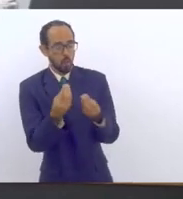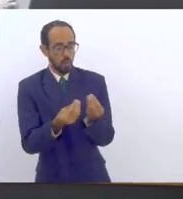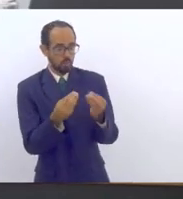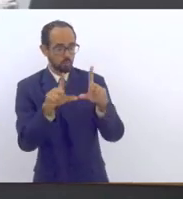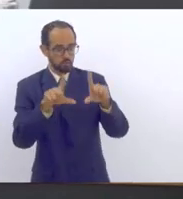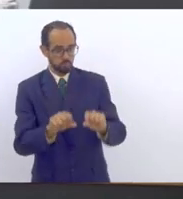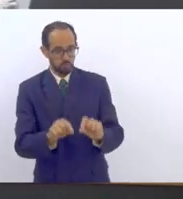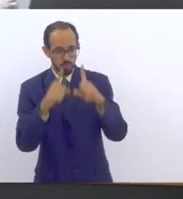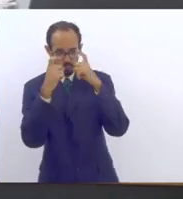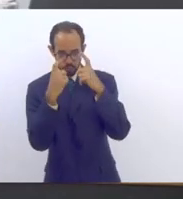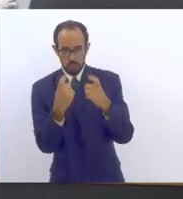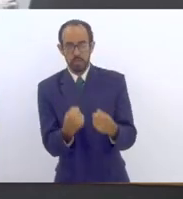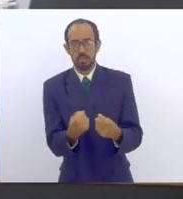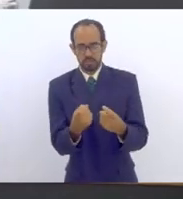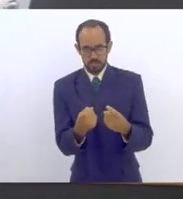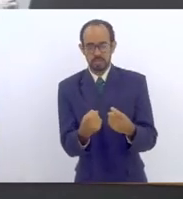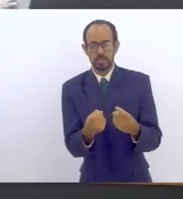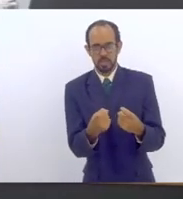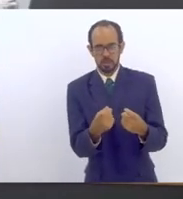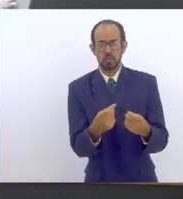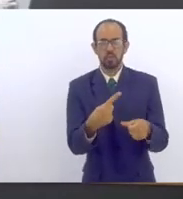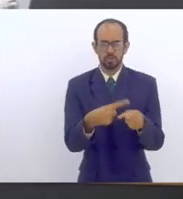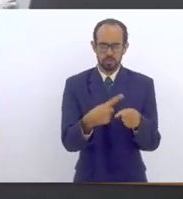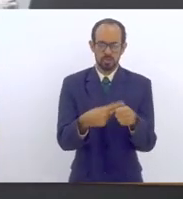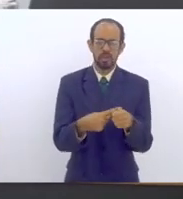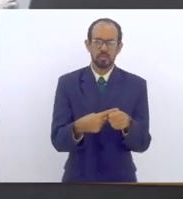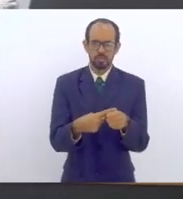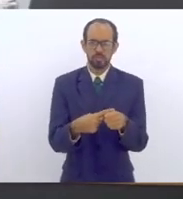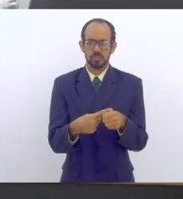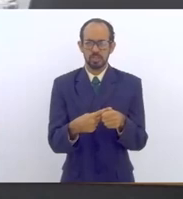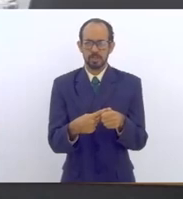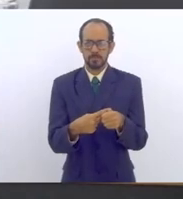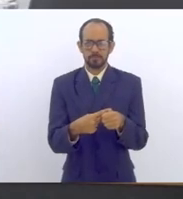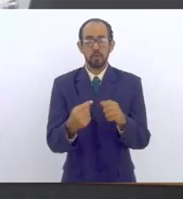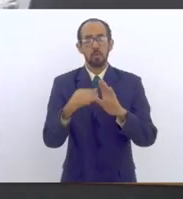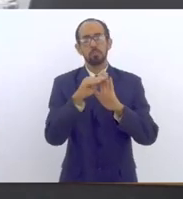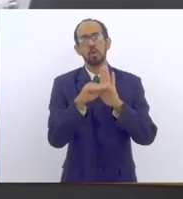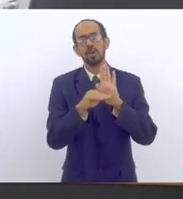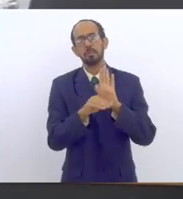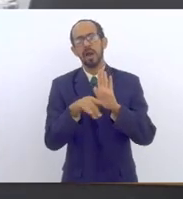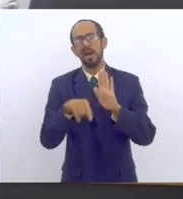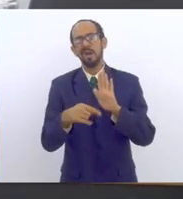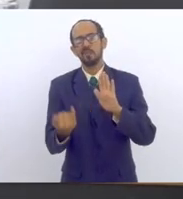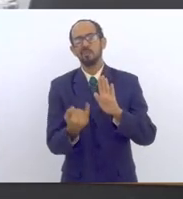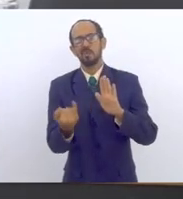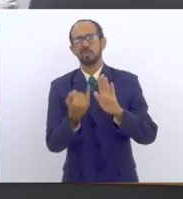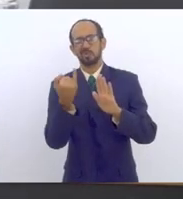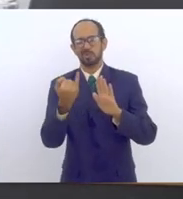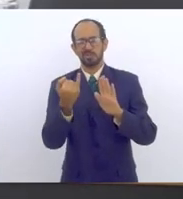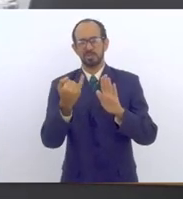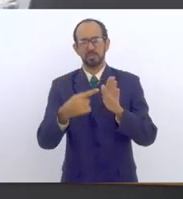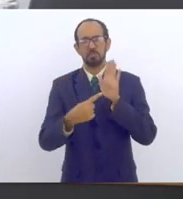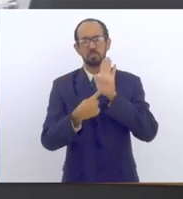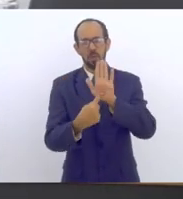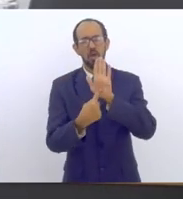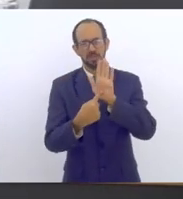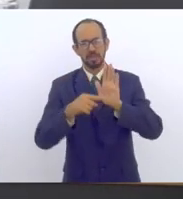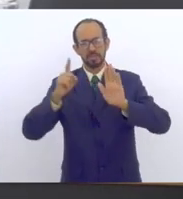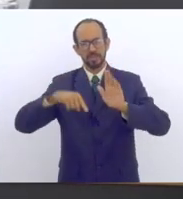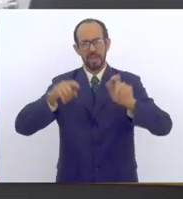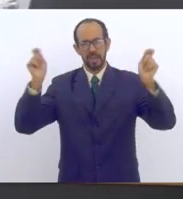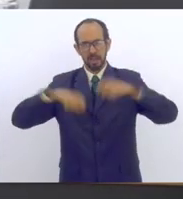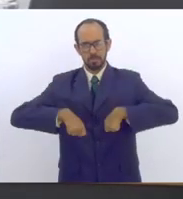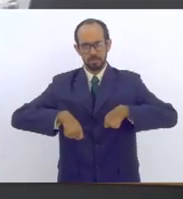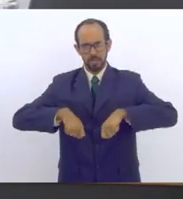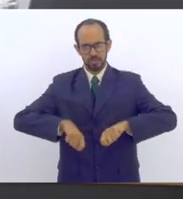não é só atuação do oficial da PM mas mostra o que o programa é eficiente todo